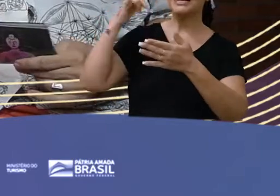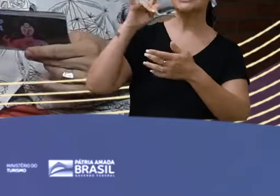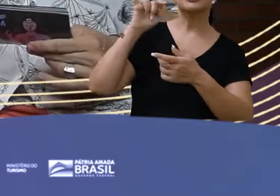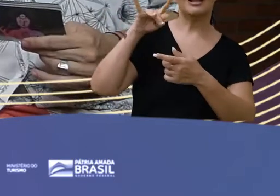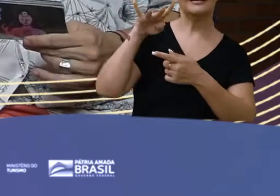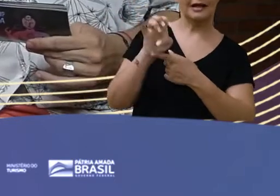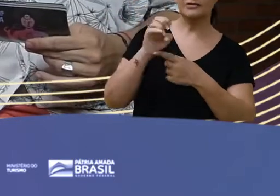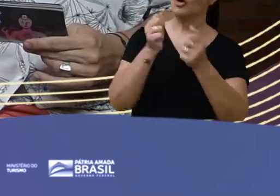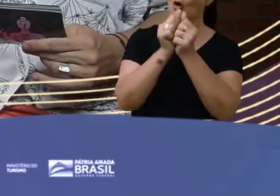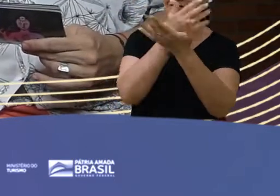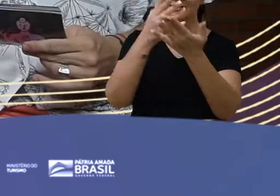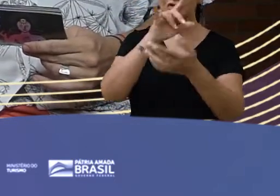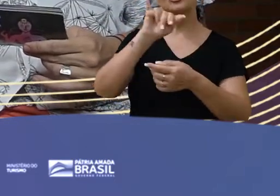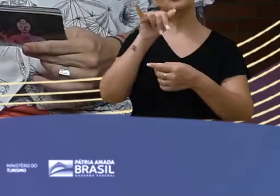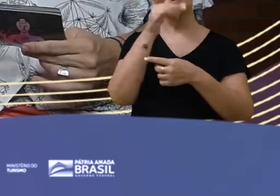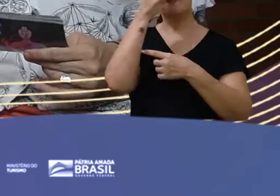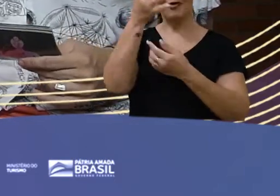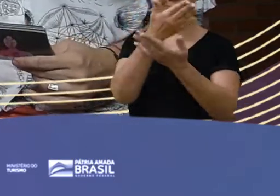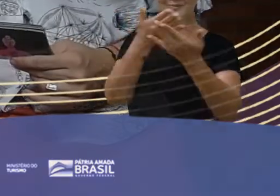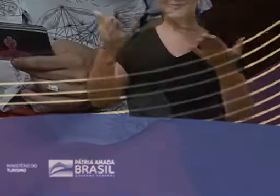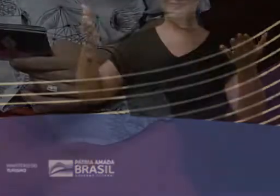vocês, Joana Flor.